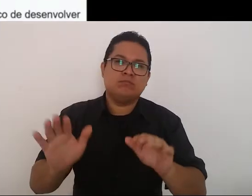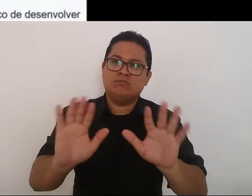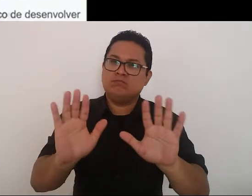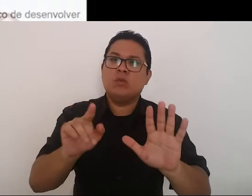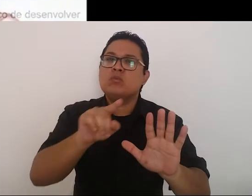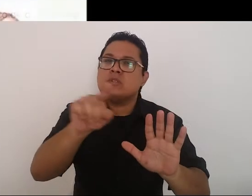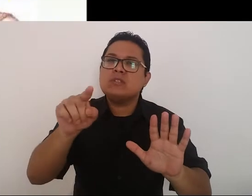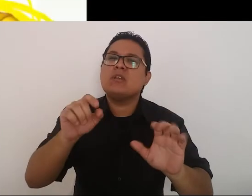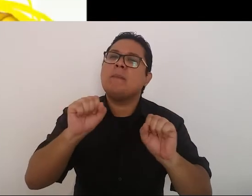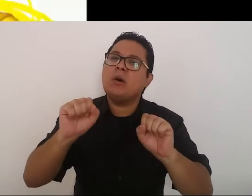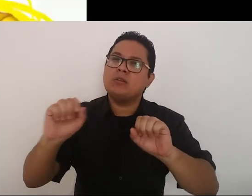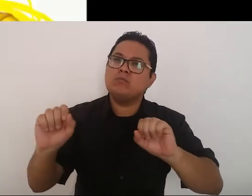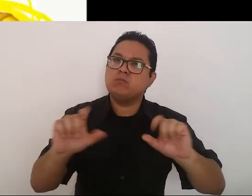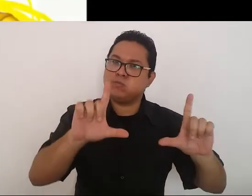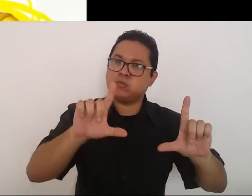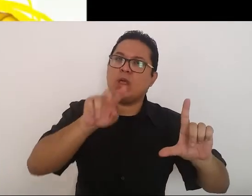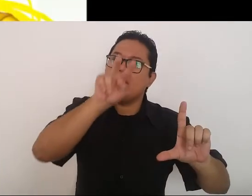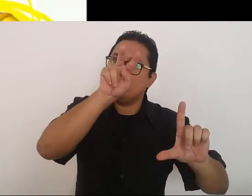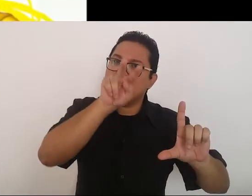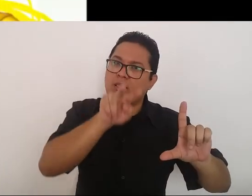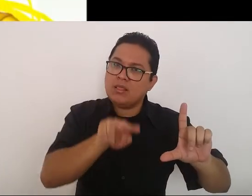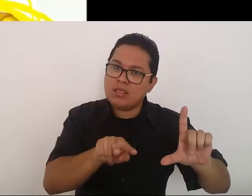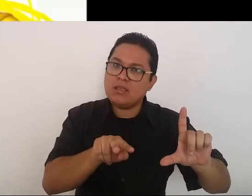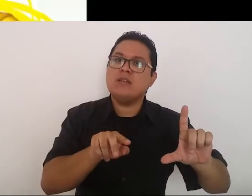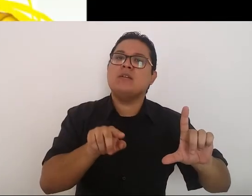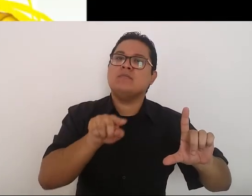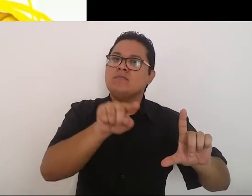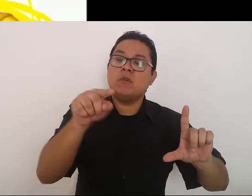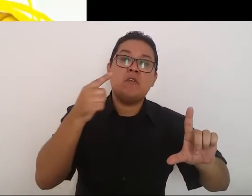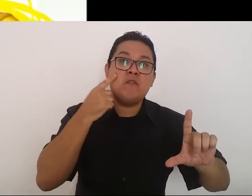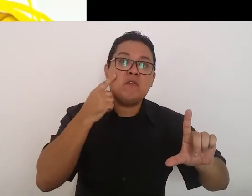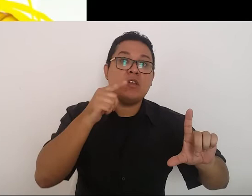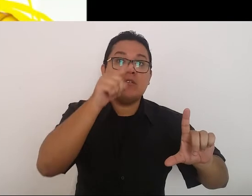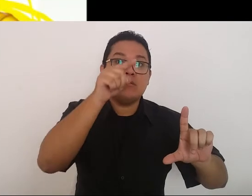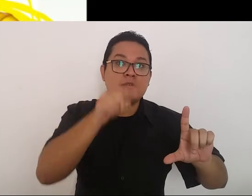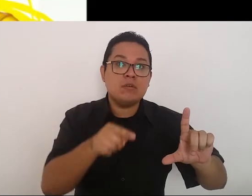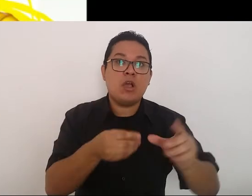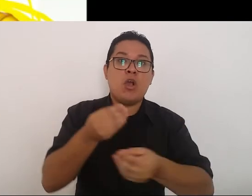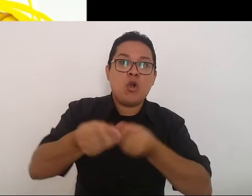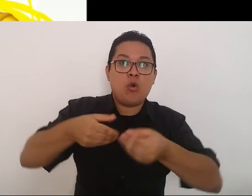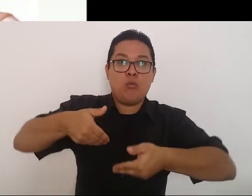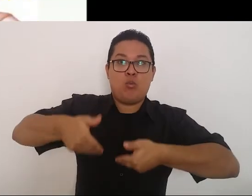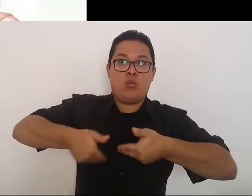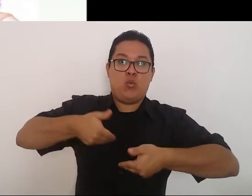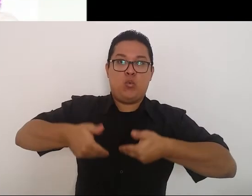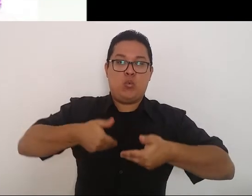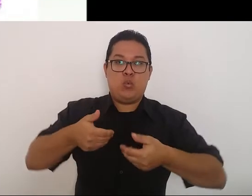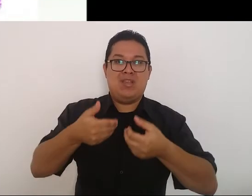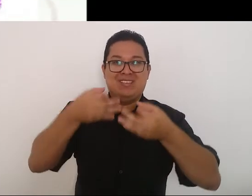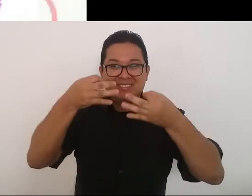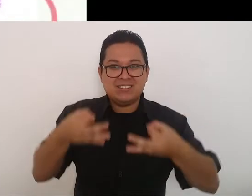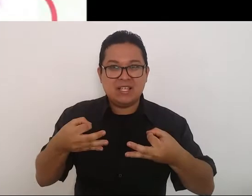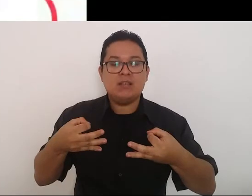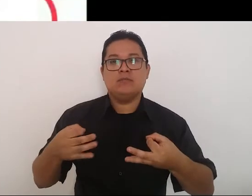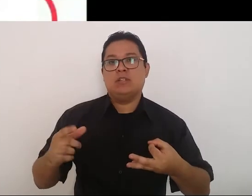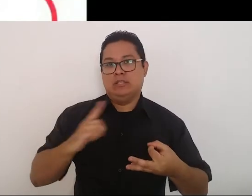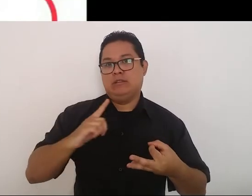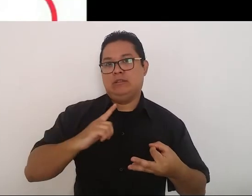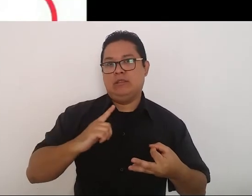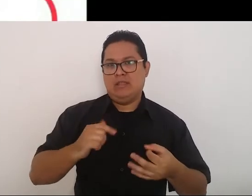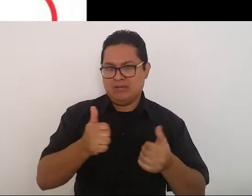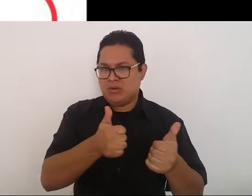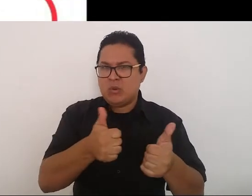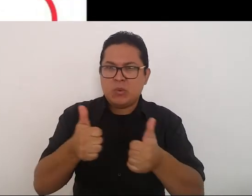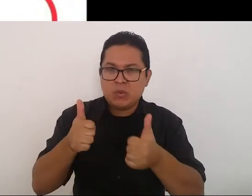lidinha na matéria ali que eu separei para vocês, tá? Então, não contem com medicamento, tá?